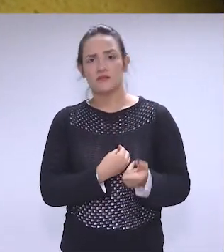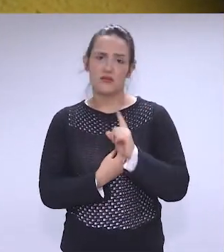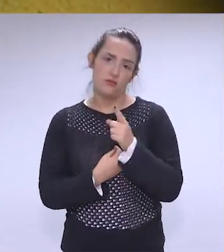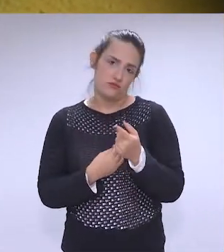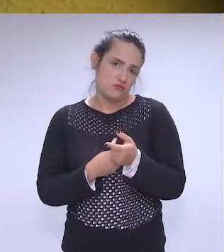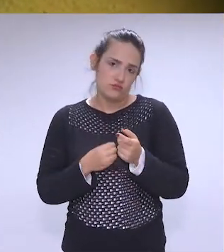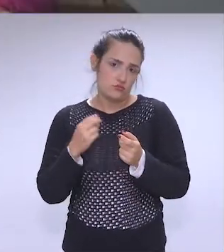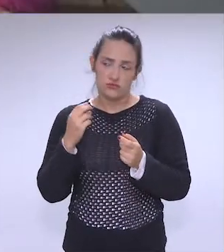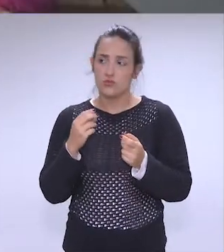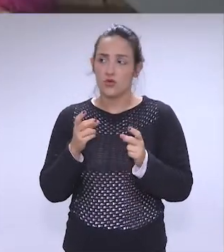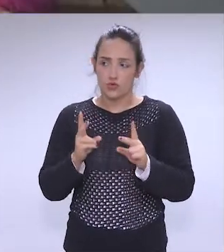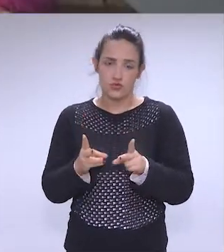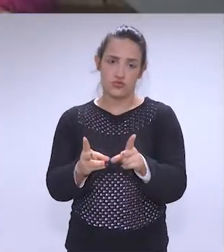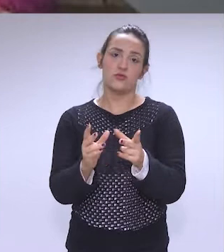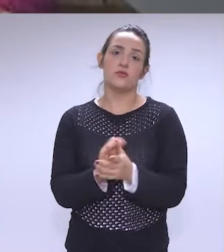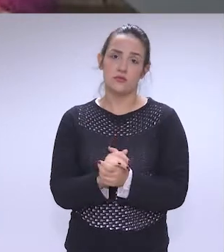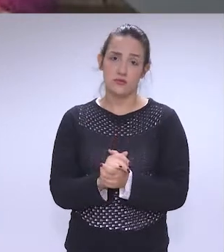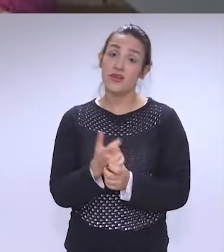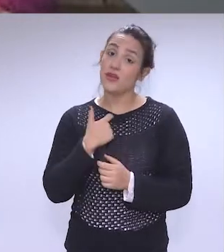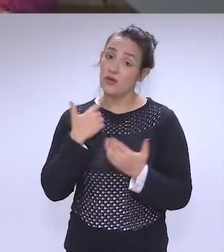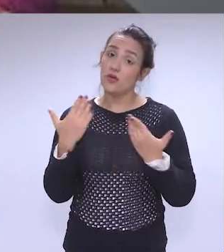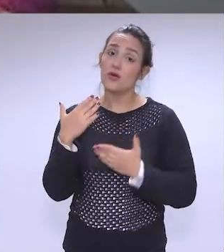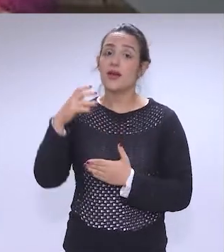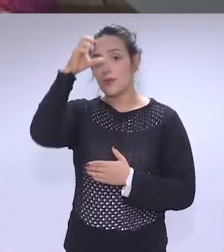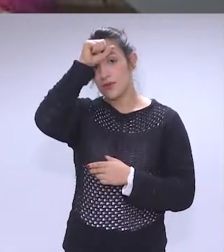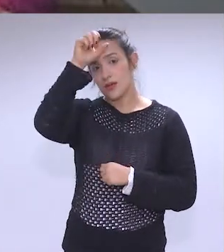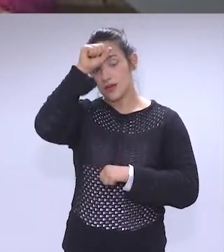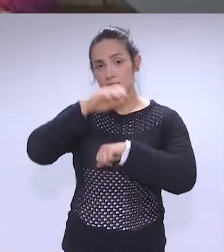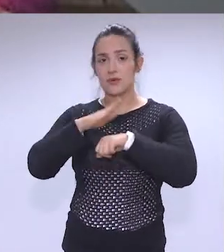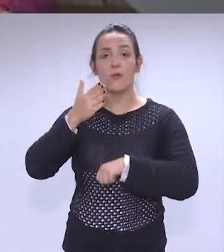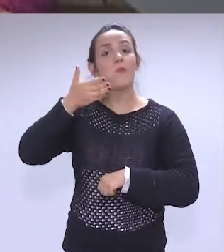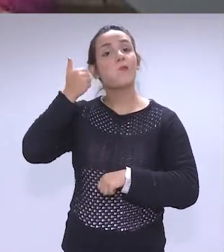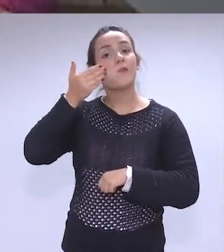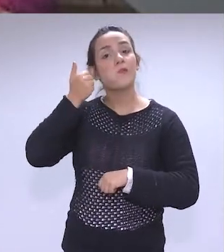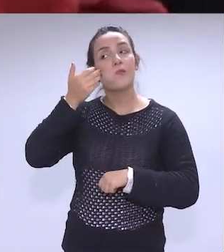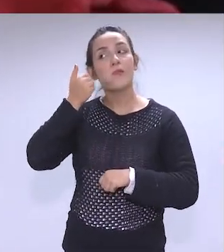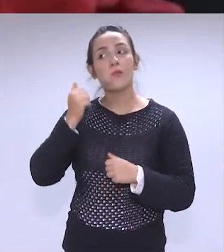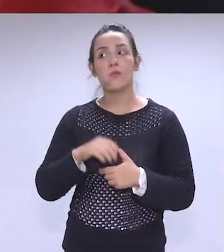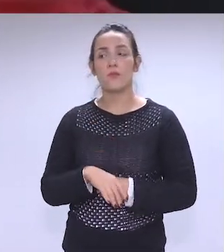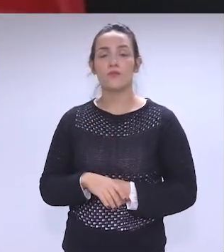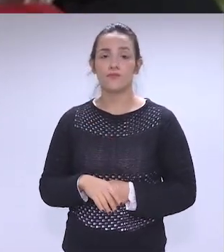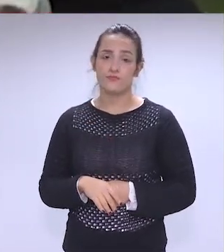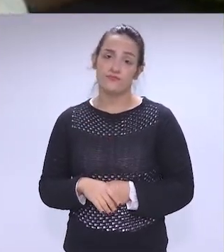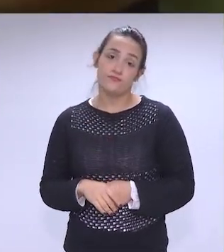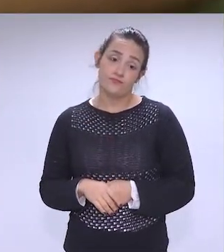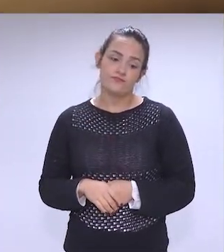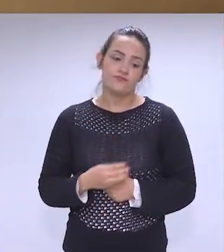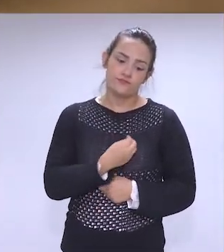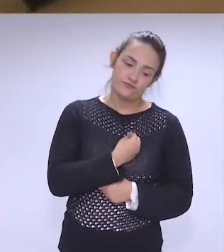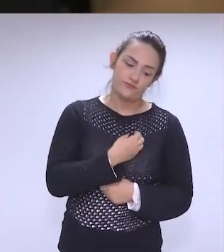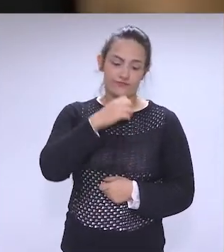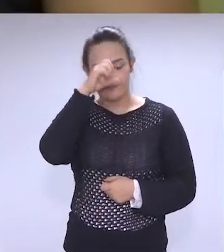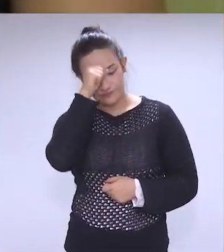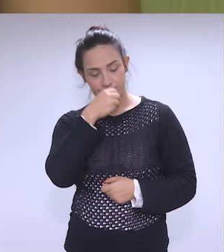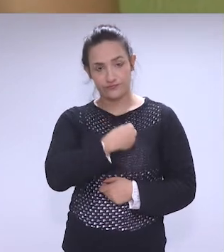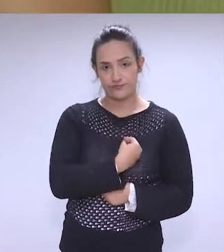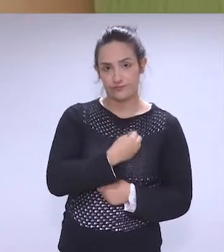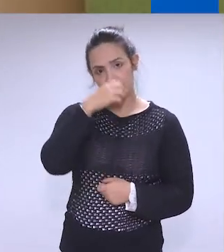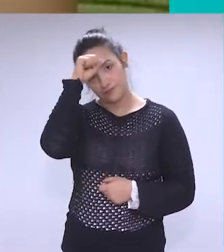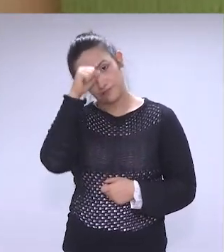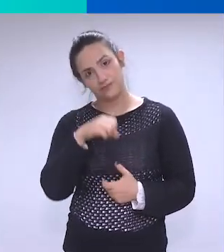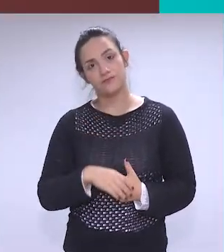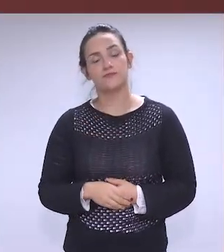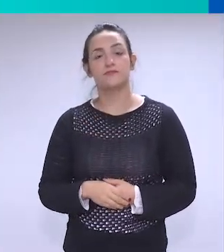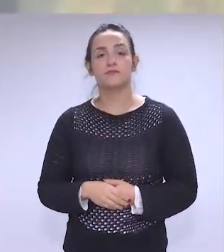disso. Pelo contrário, eu vou aprender mais e é vivendo e aprendendo, né?